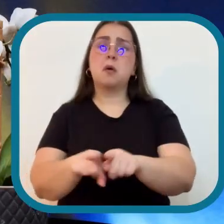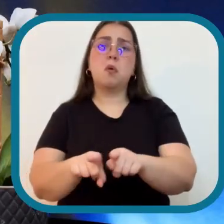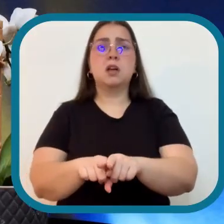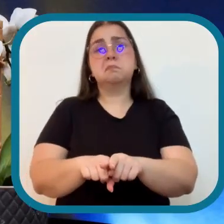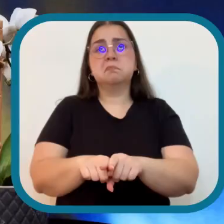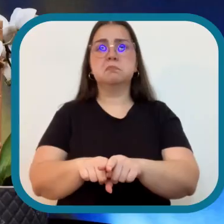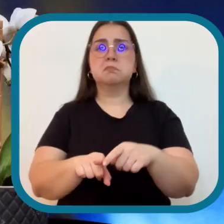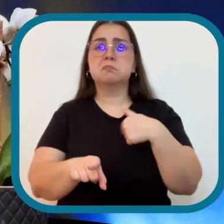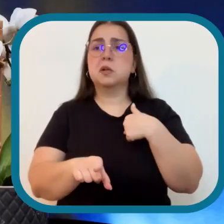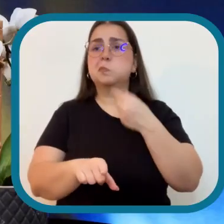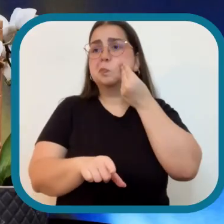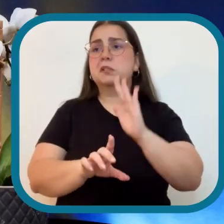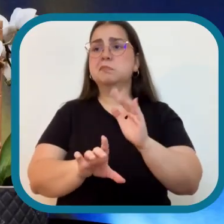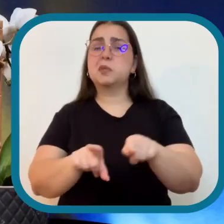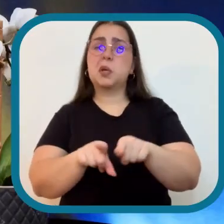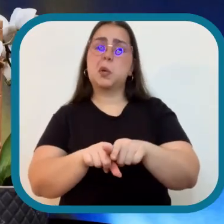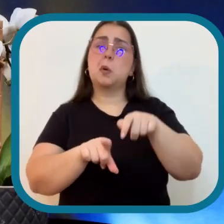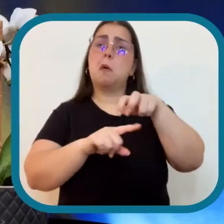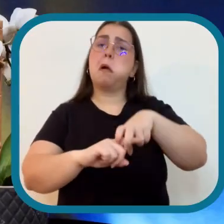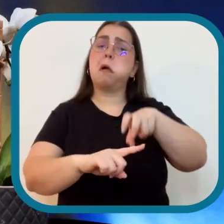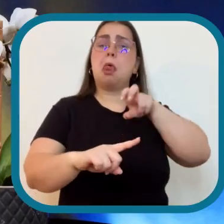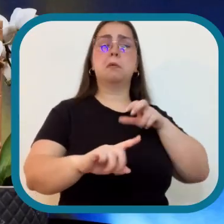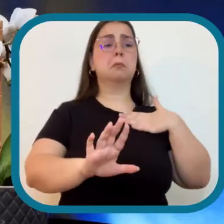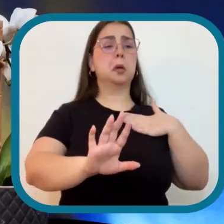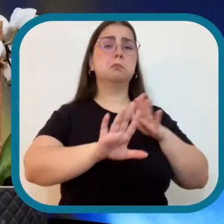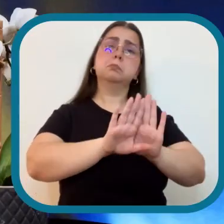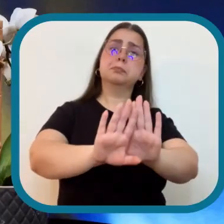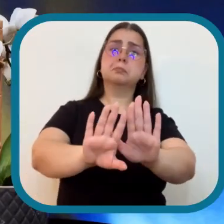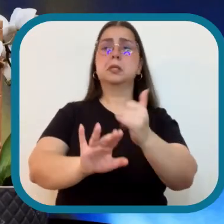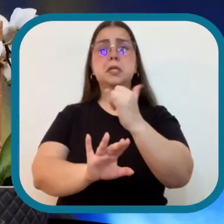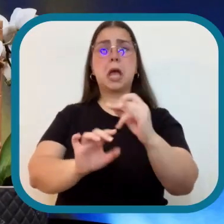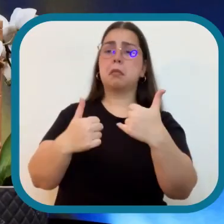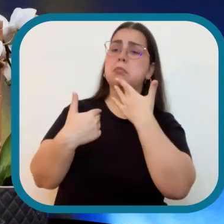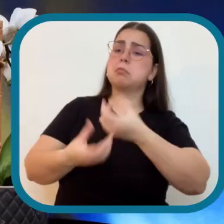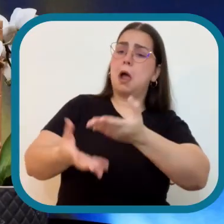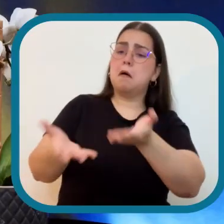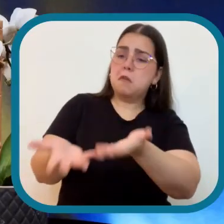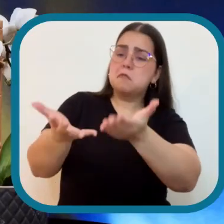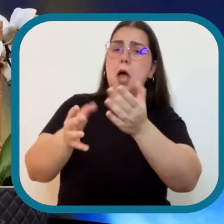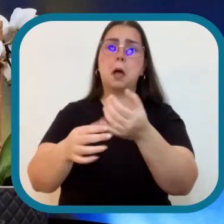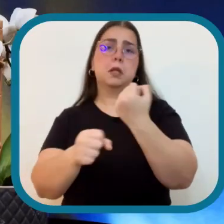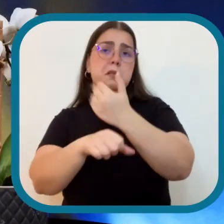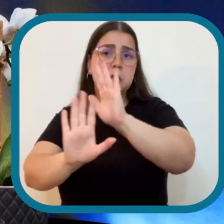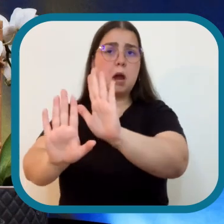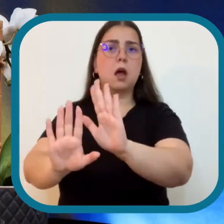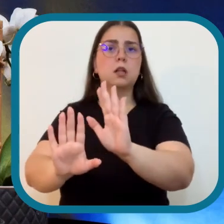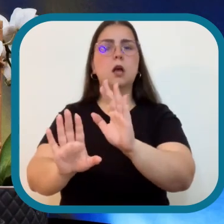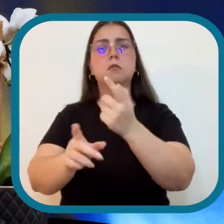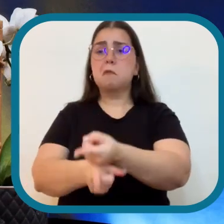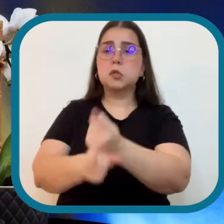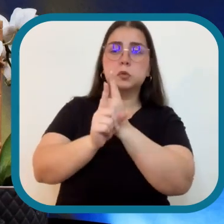simplesmente, como em inglês se diz, take the back seat. Portanto, removo-me do processo, a inteligência artificial faz o que eu tenho que